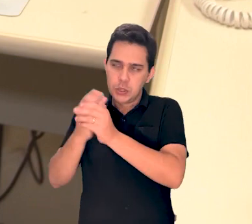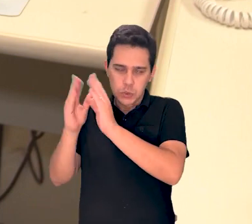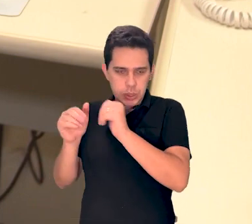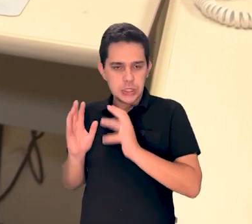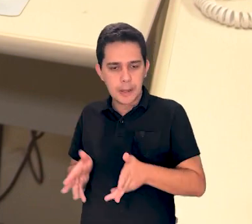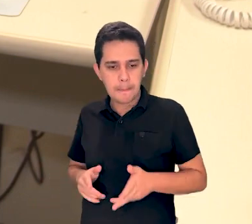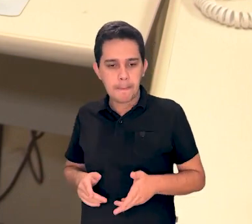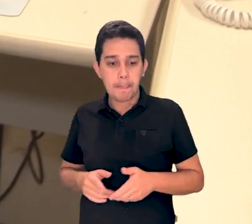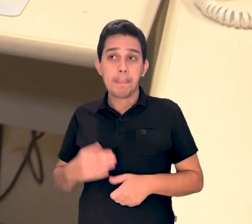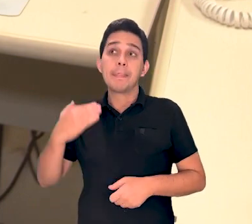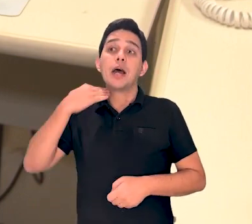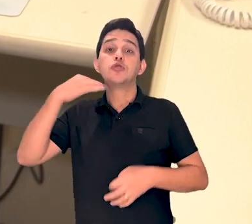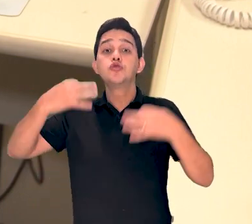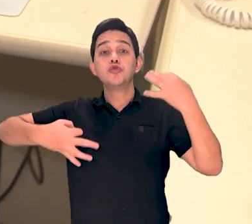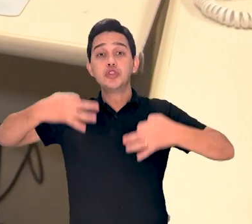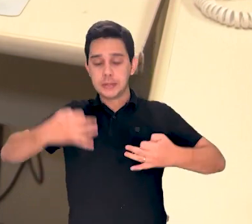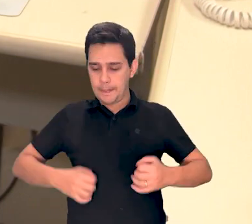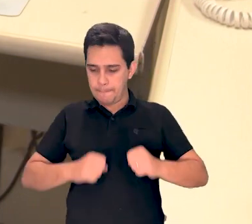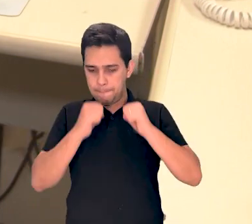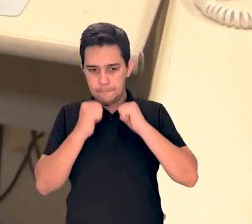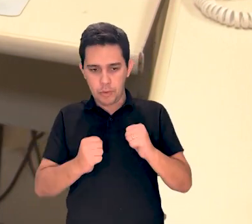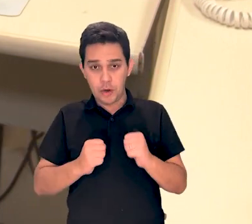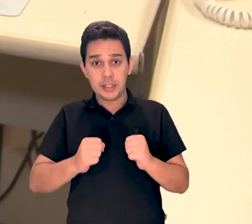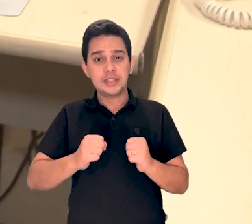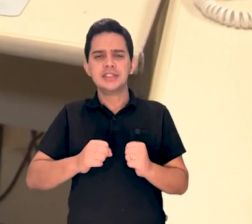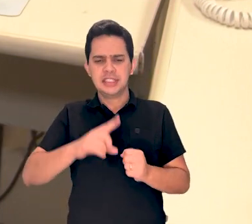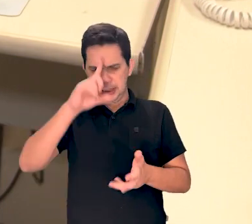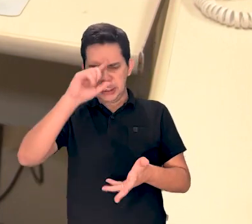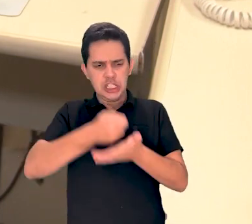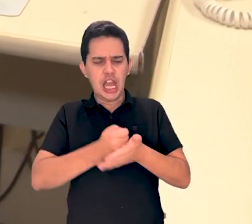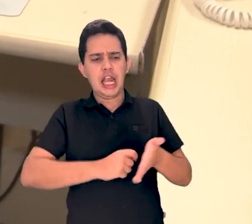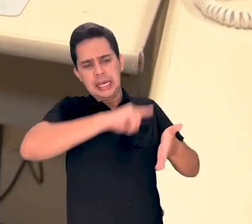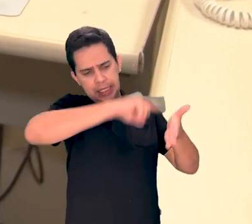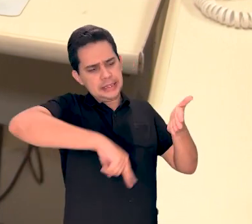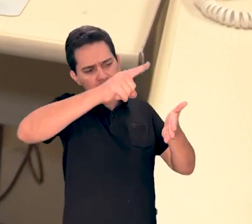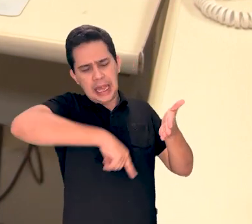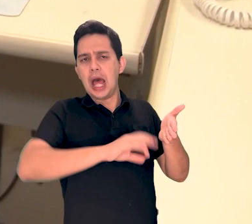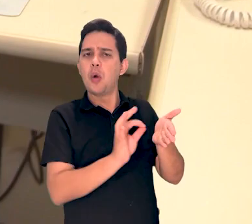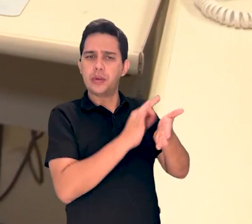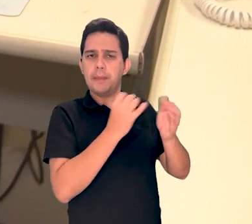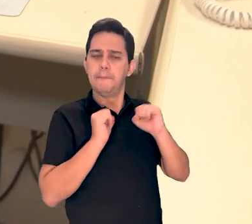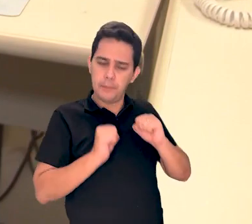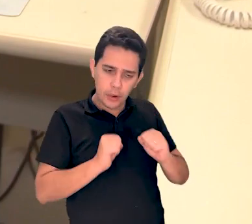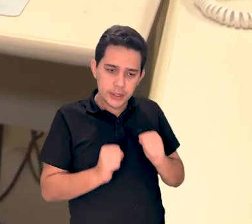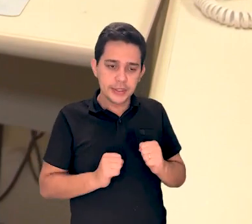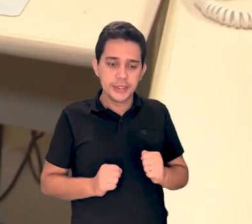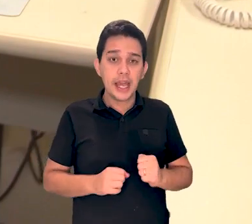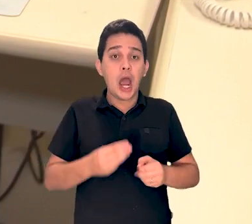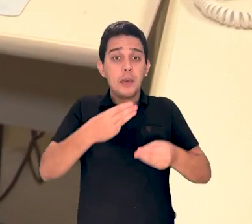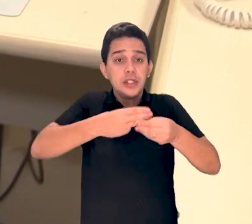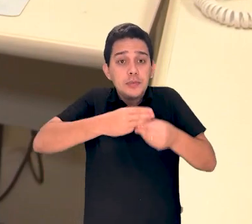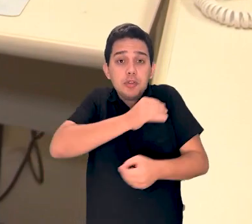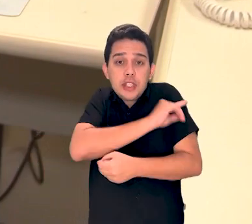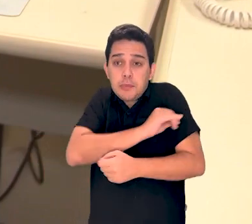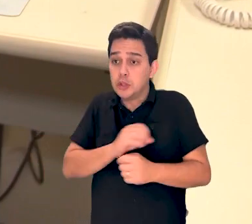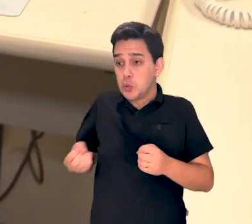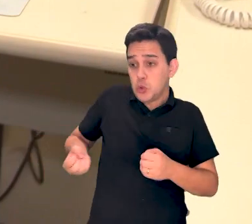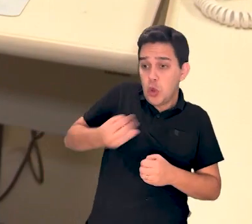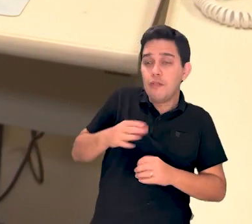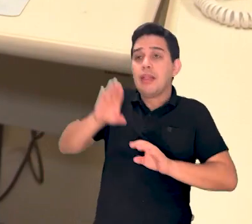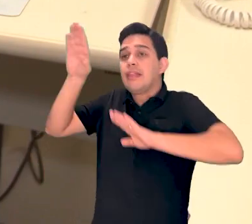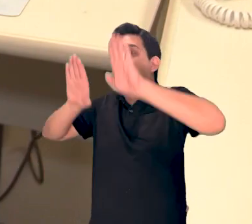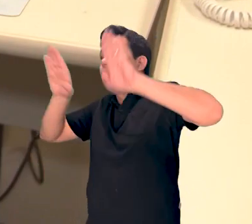que a justiça pode decretar a caducidade desse contrato para que o município faça uma nova licitação